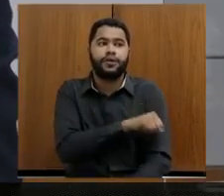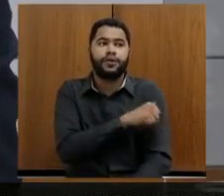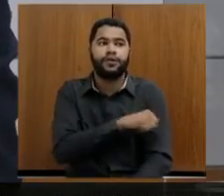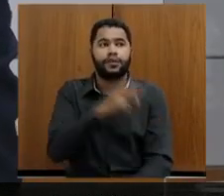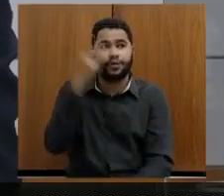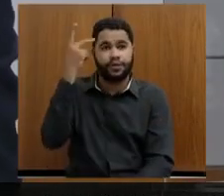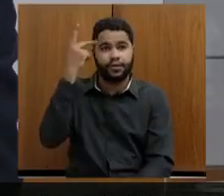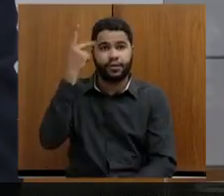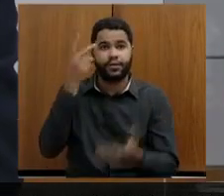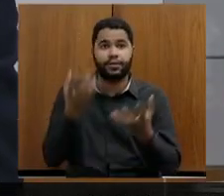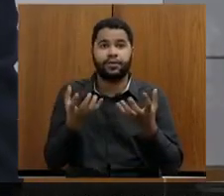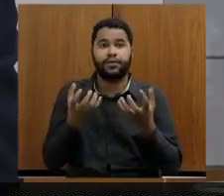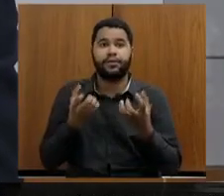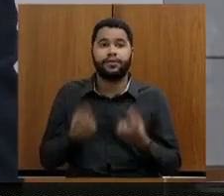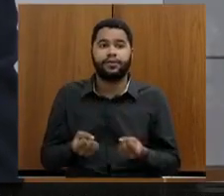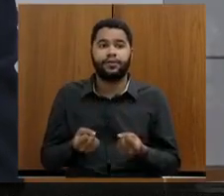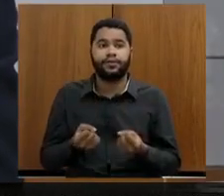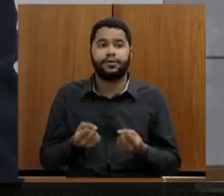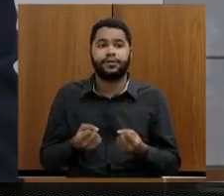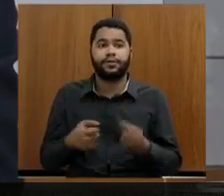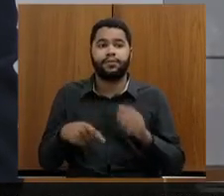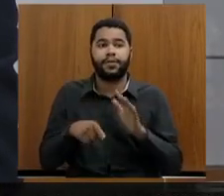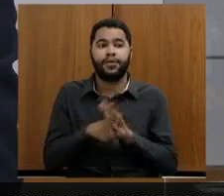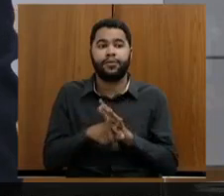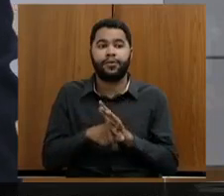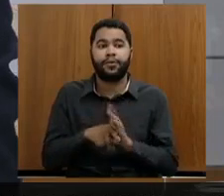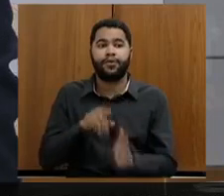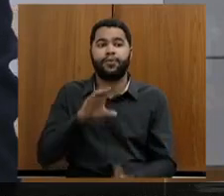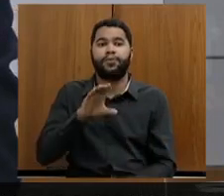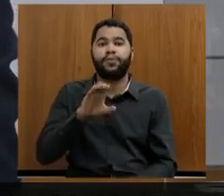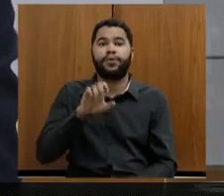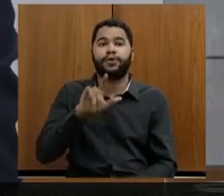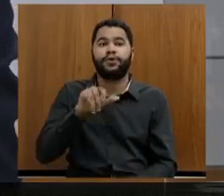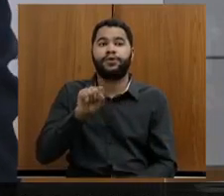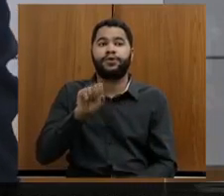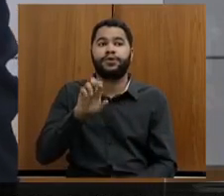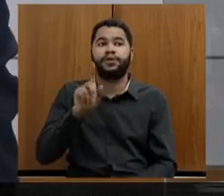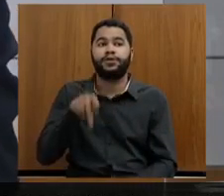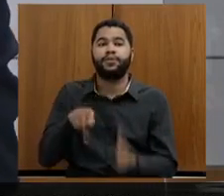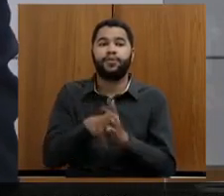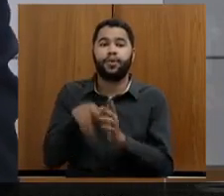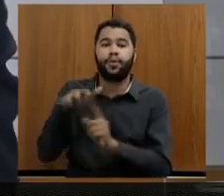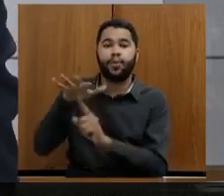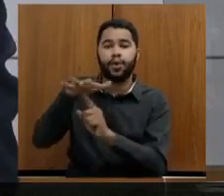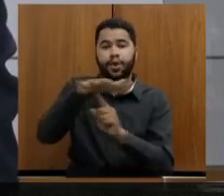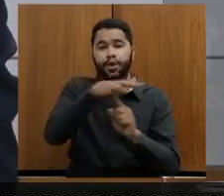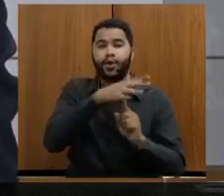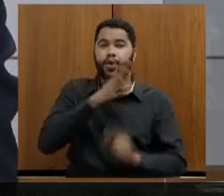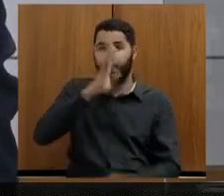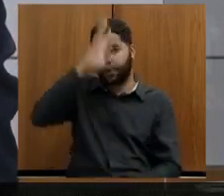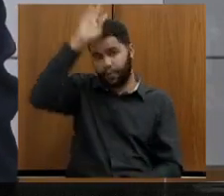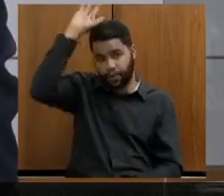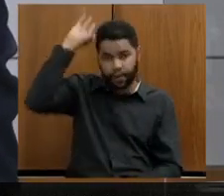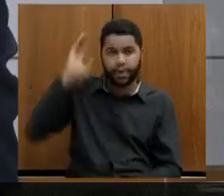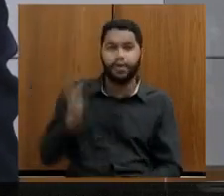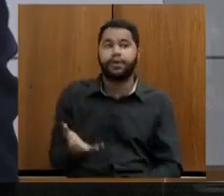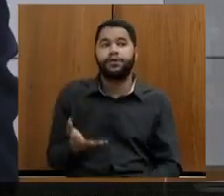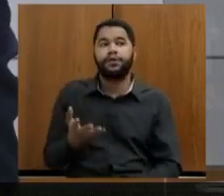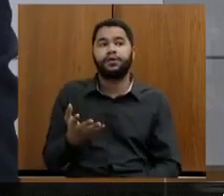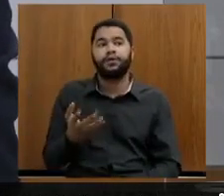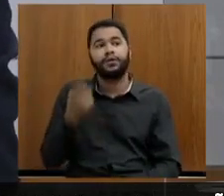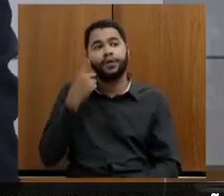recebem agora a deputada feliz falou que desceu um helicóptero dos Bombeiros tem que desencarcerar